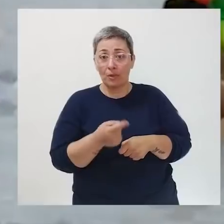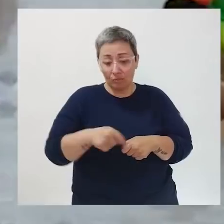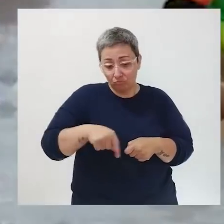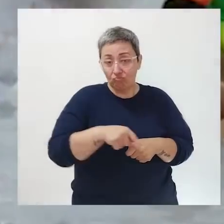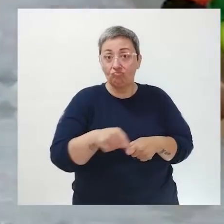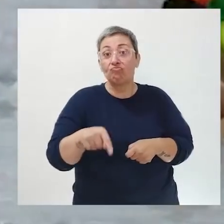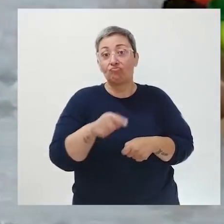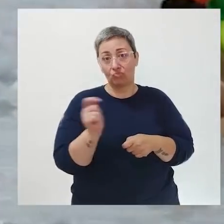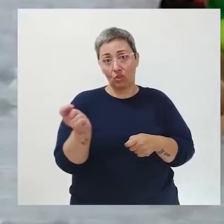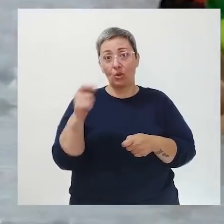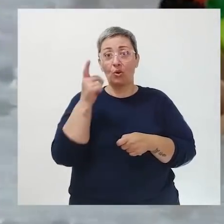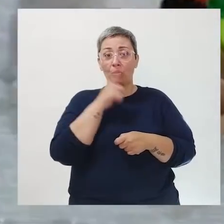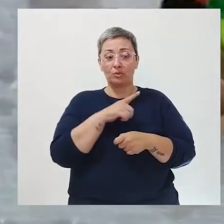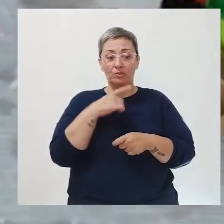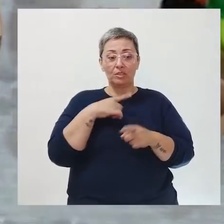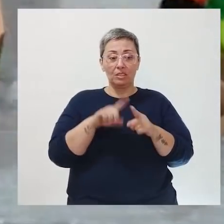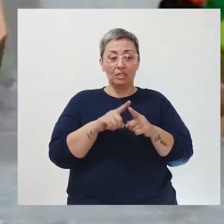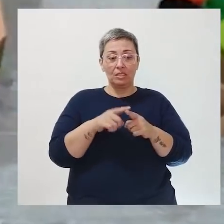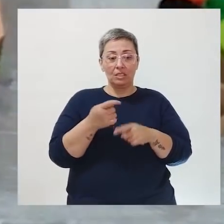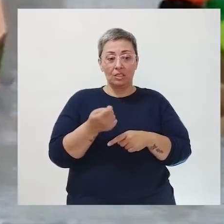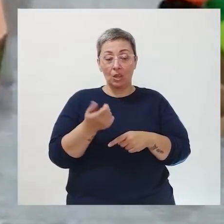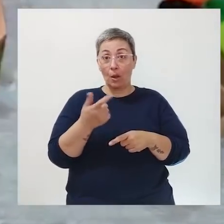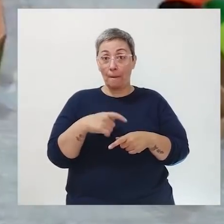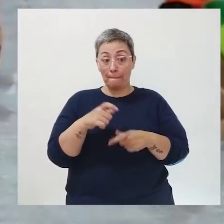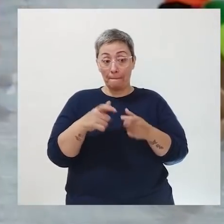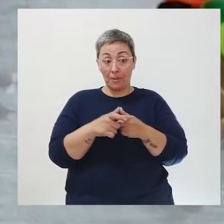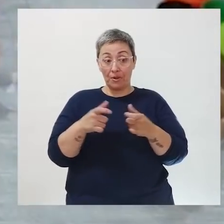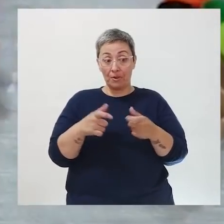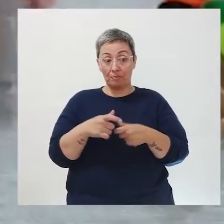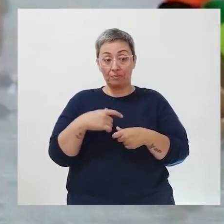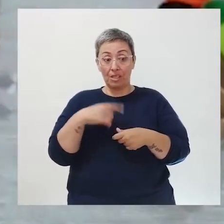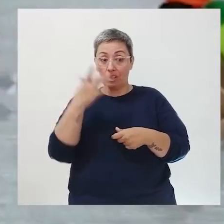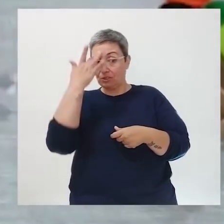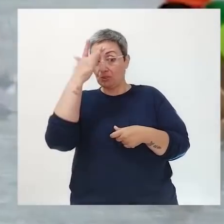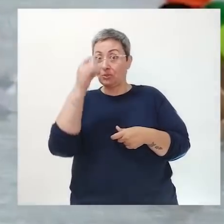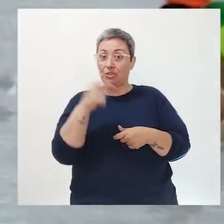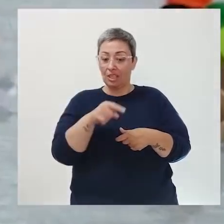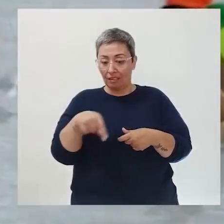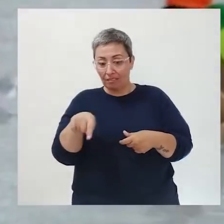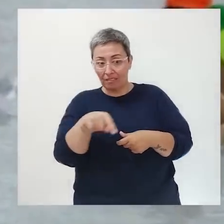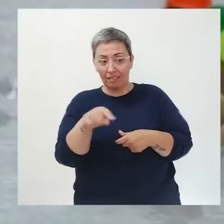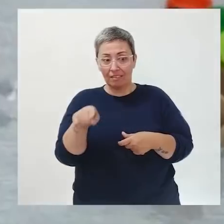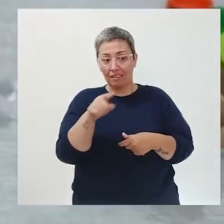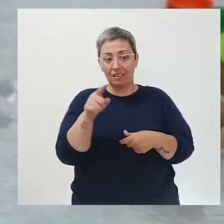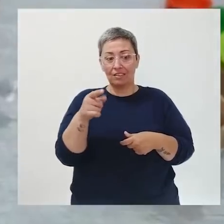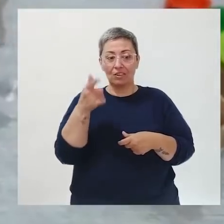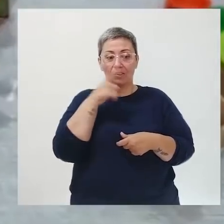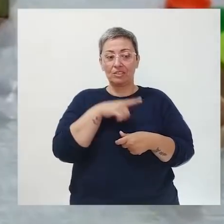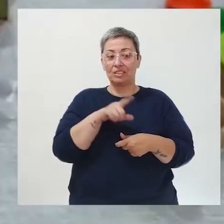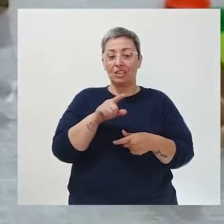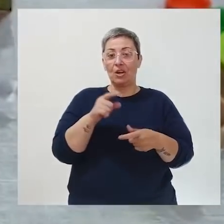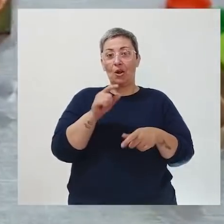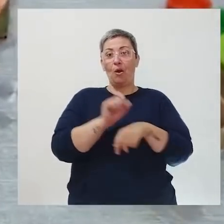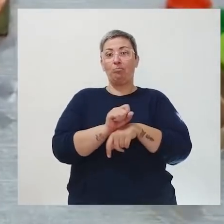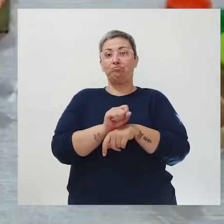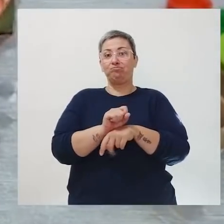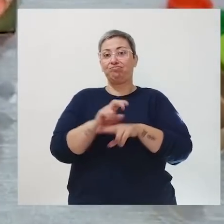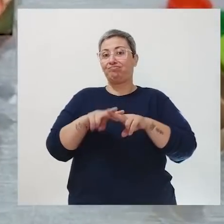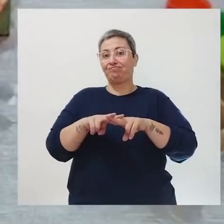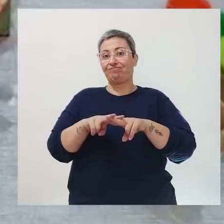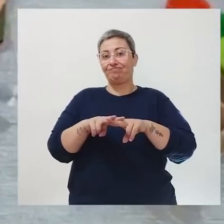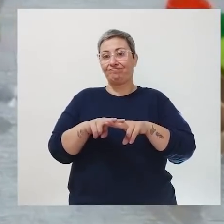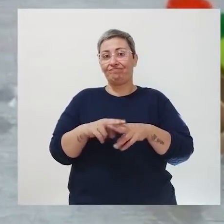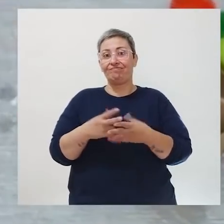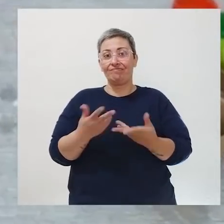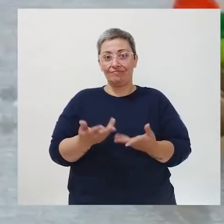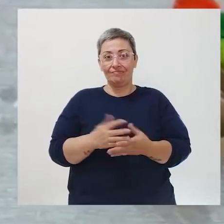passar realmente a bolinha. No meu caso aqui, essa bolinha é maior, eu não sei se ela dá para passar para chegar. Ó, aqui ela já